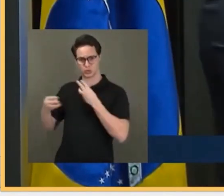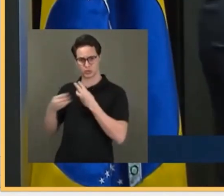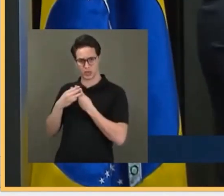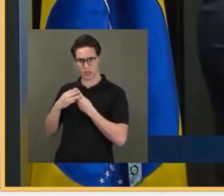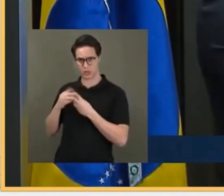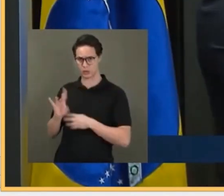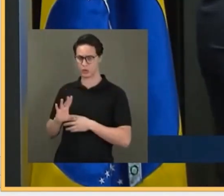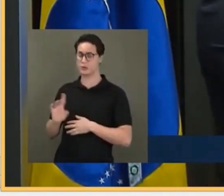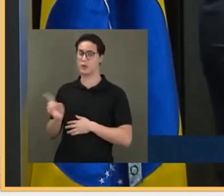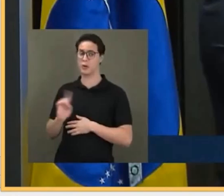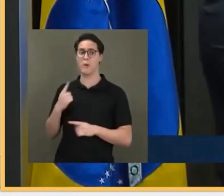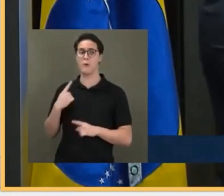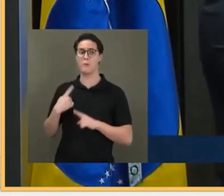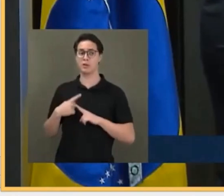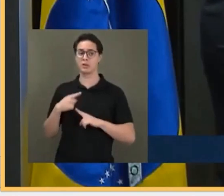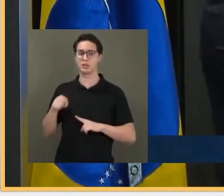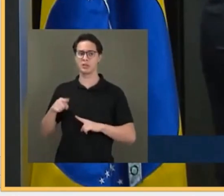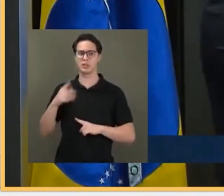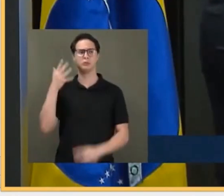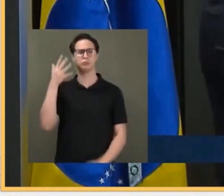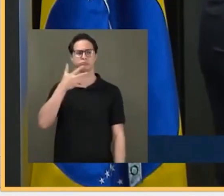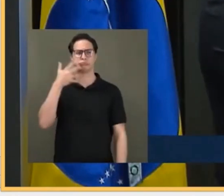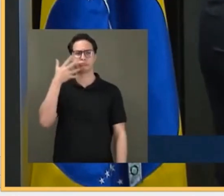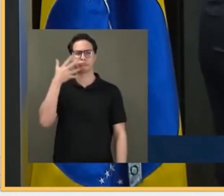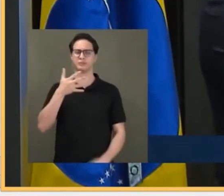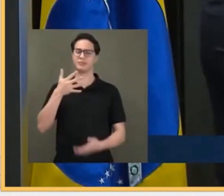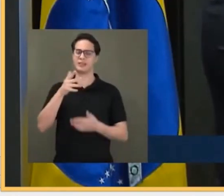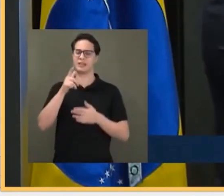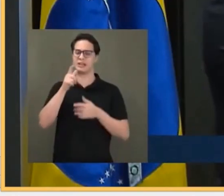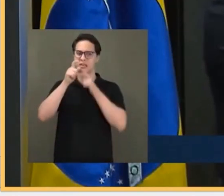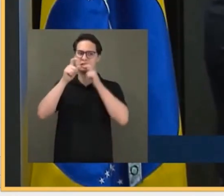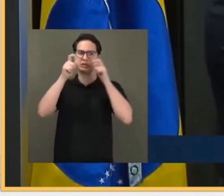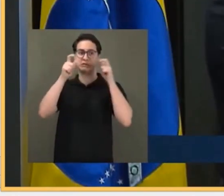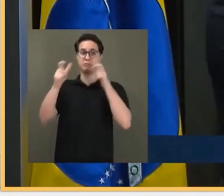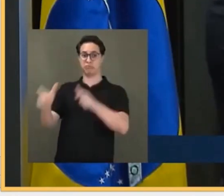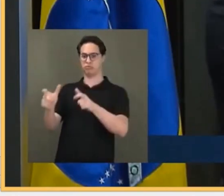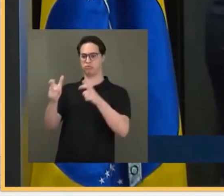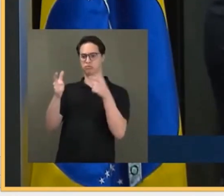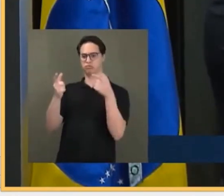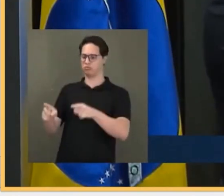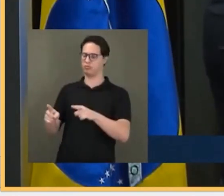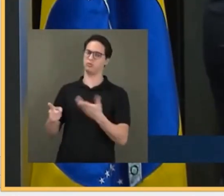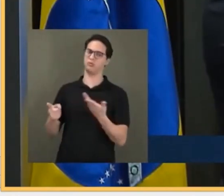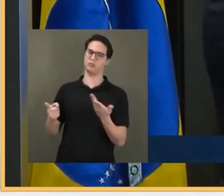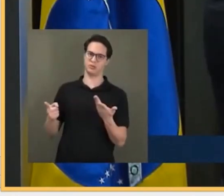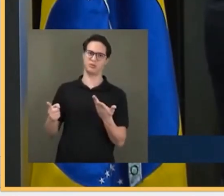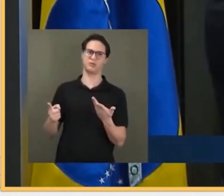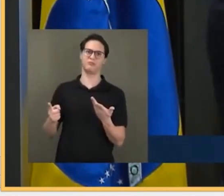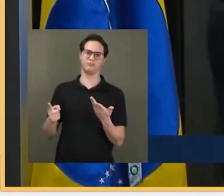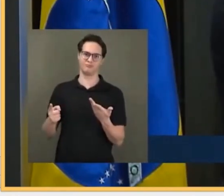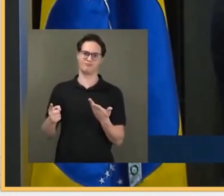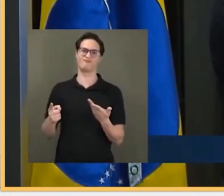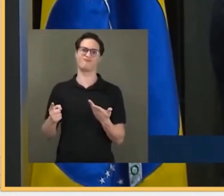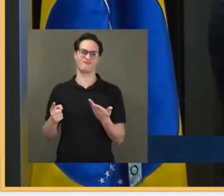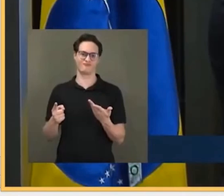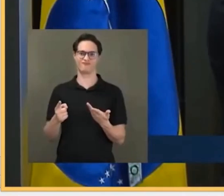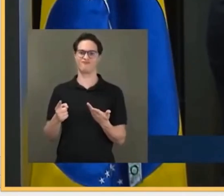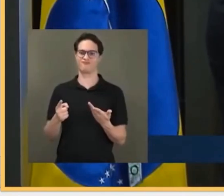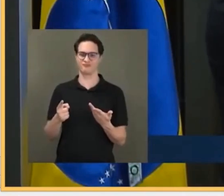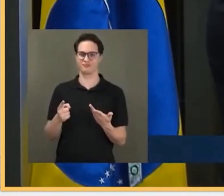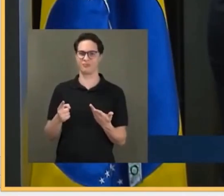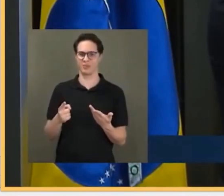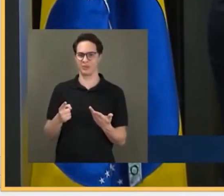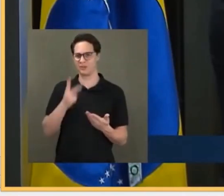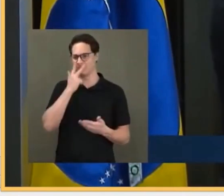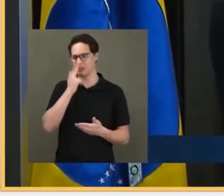porque esse é um discurso que agride e repito de maneira mais intensa de